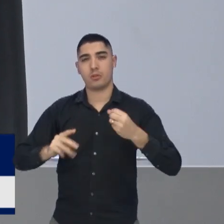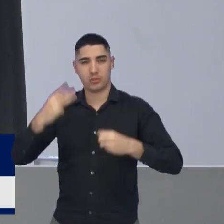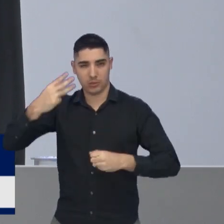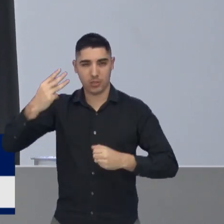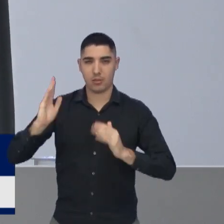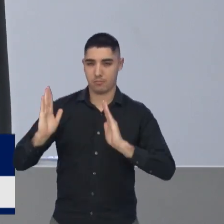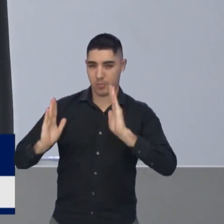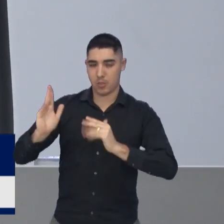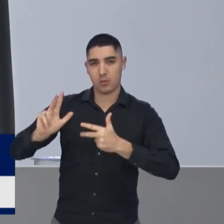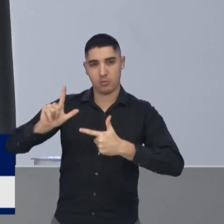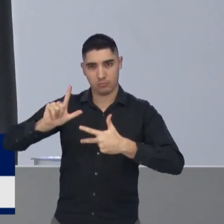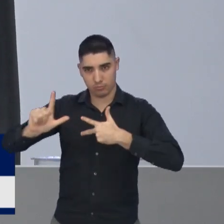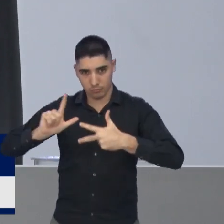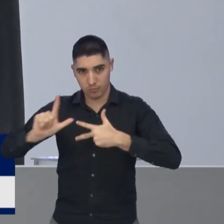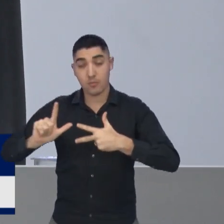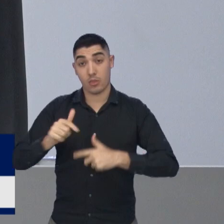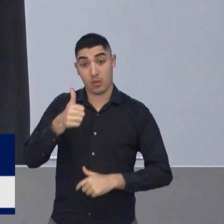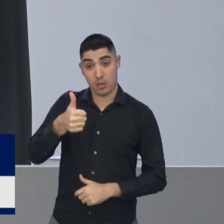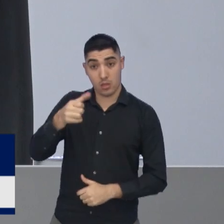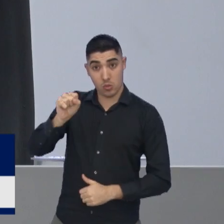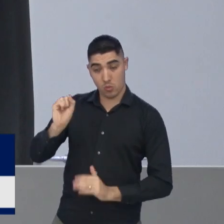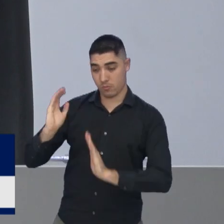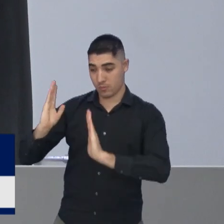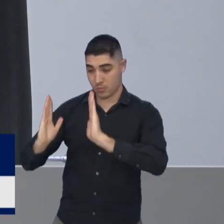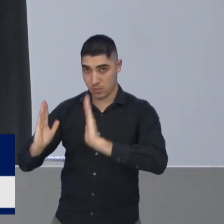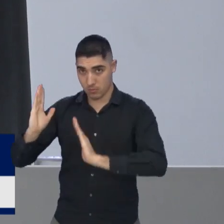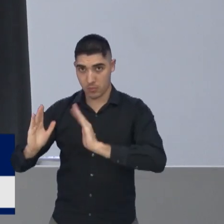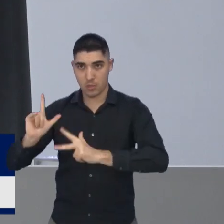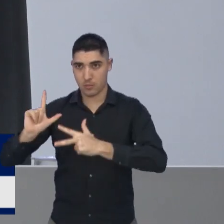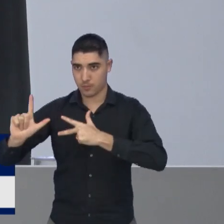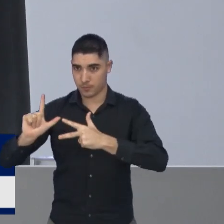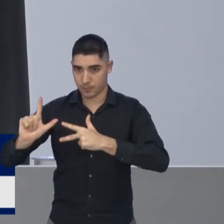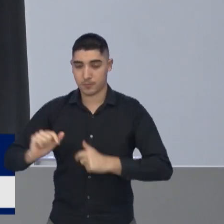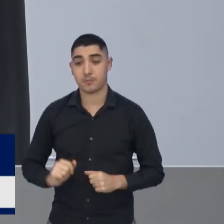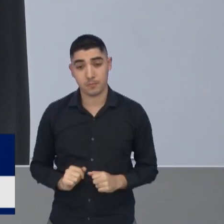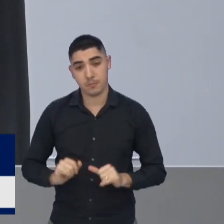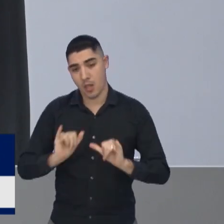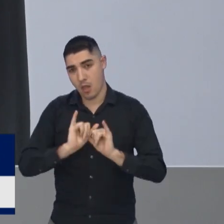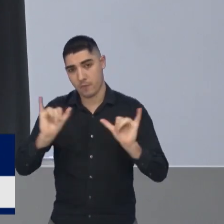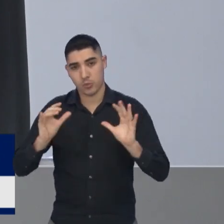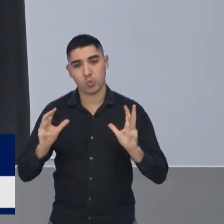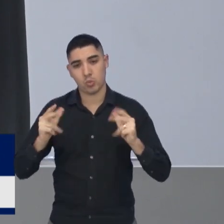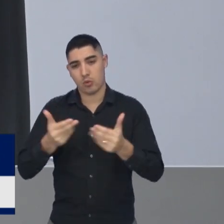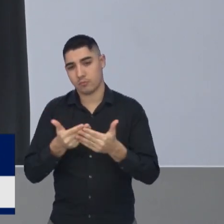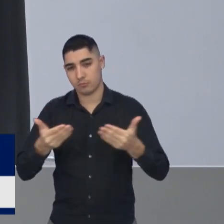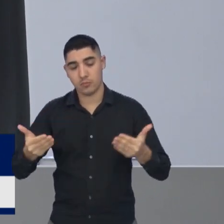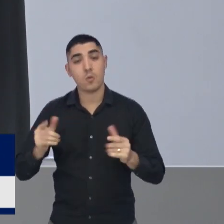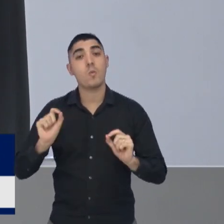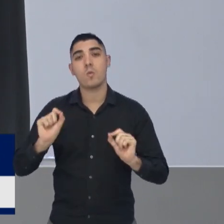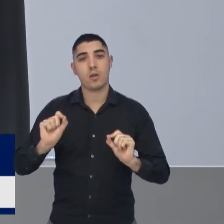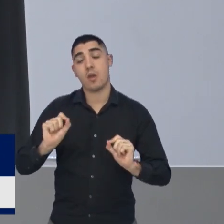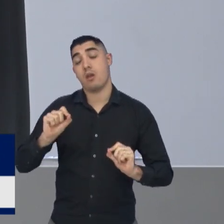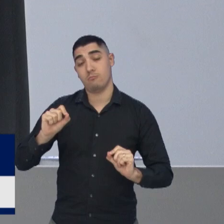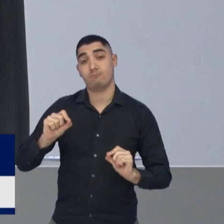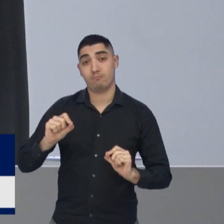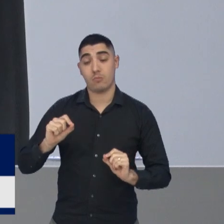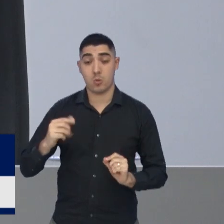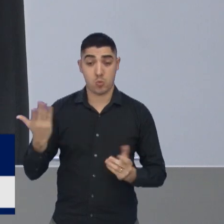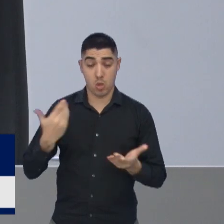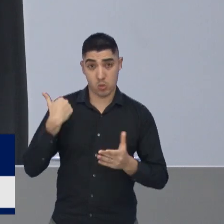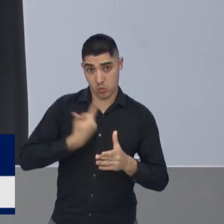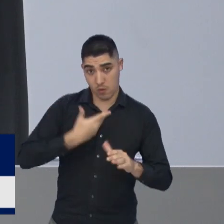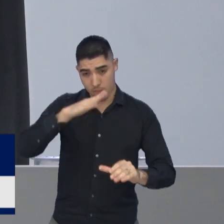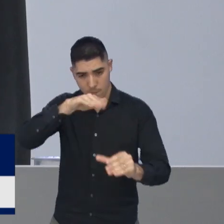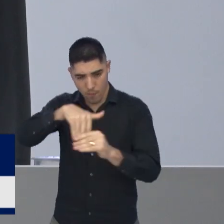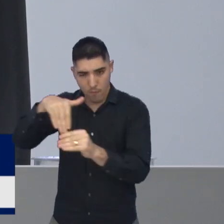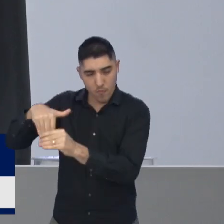legislativa da 18ª legislatura. Informamos a todos os presentes que, nos termos regimentais, a votação